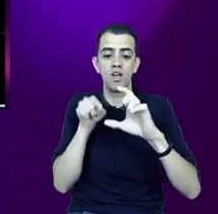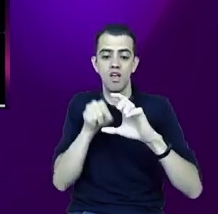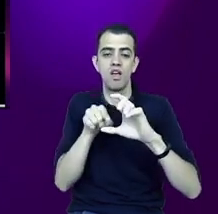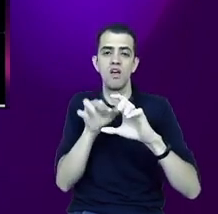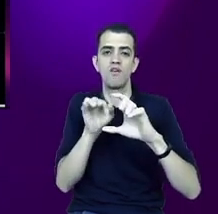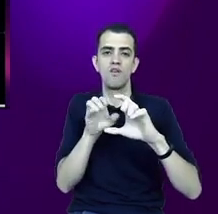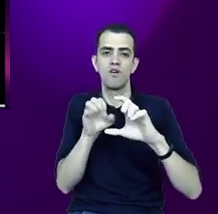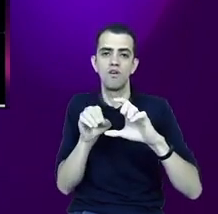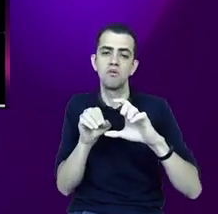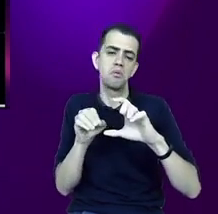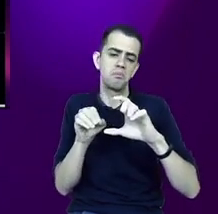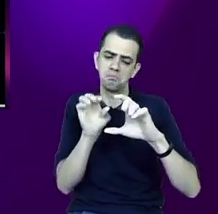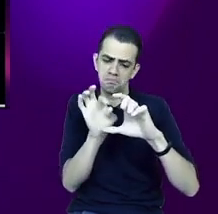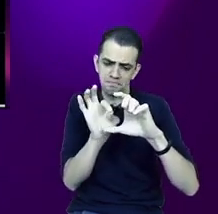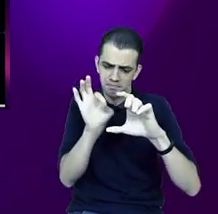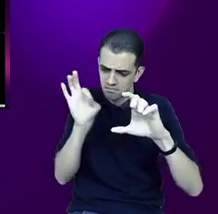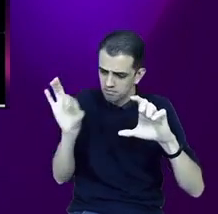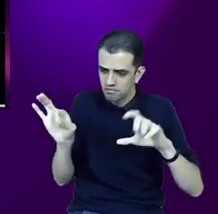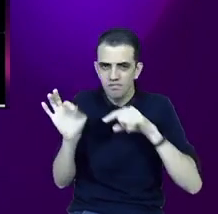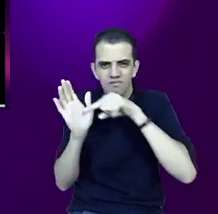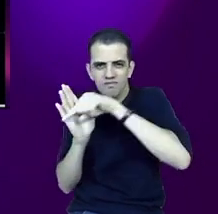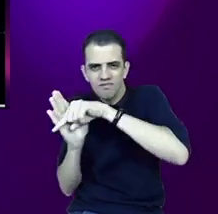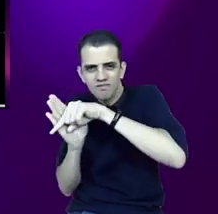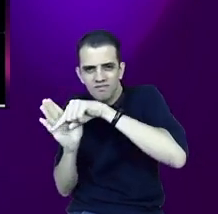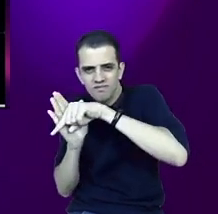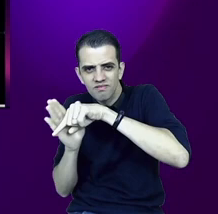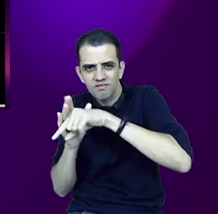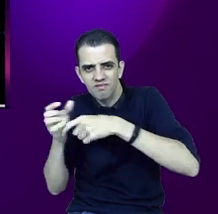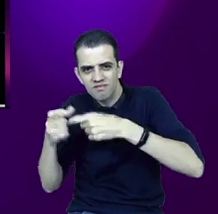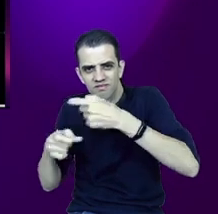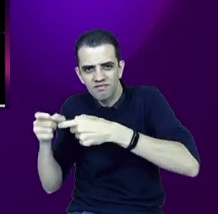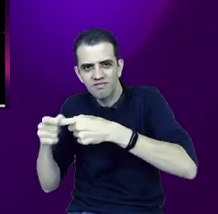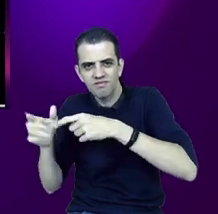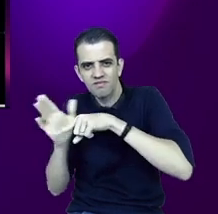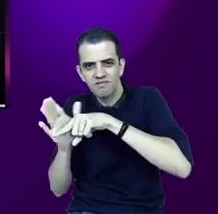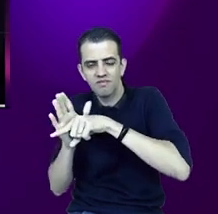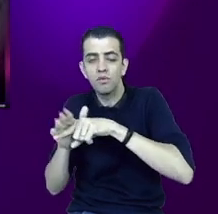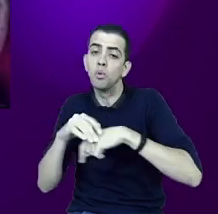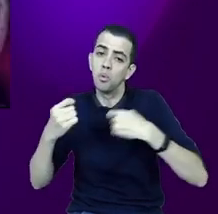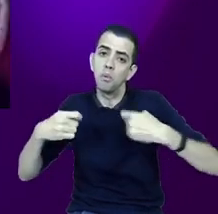de uma biópsia ou o principal objetivo de uma ressecção cirúrgica.